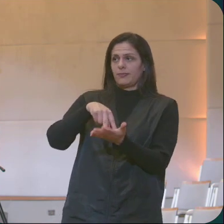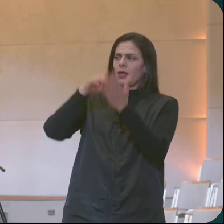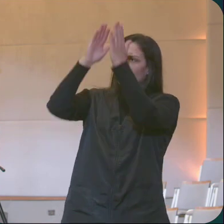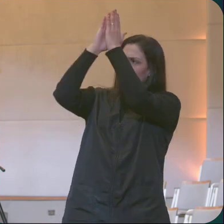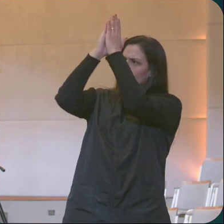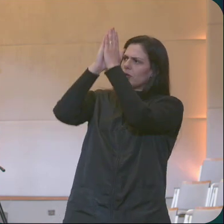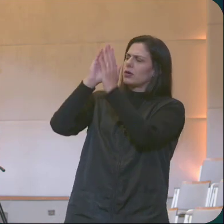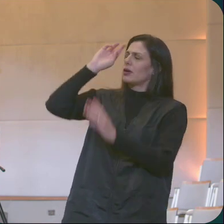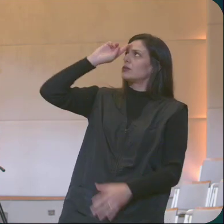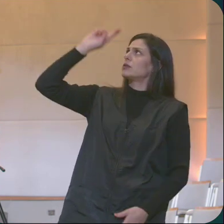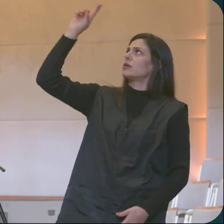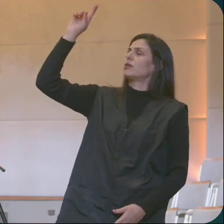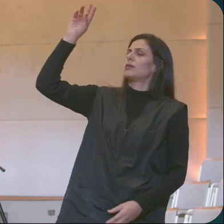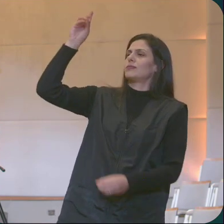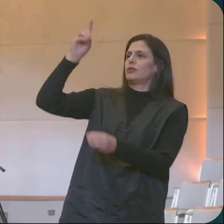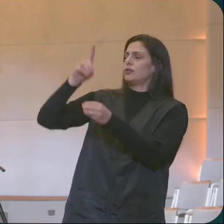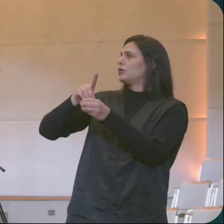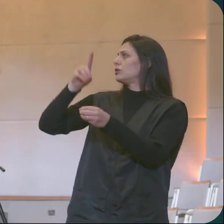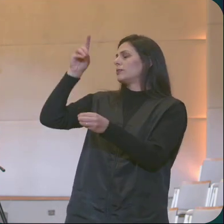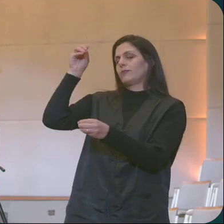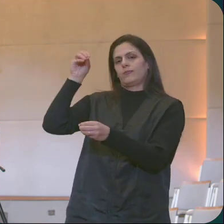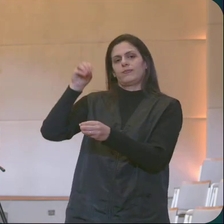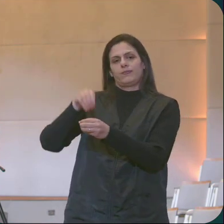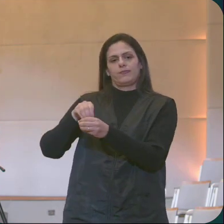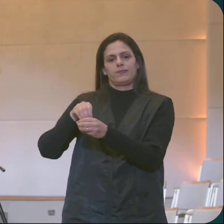seus dízimos e as suas ofertas.